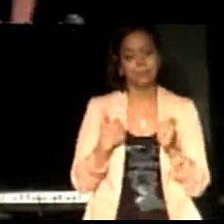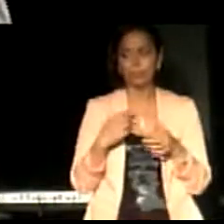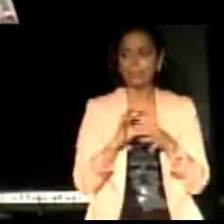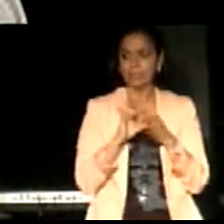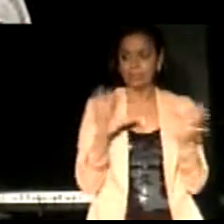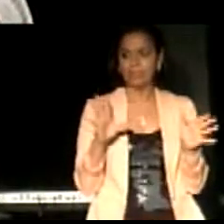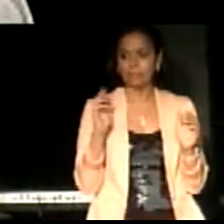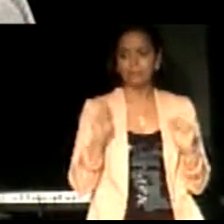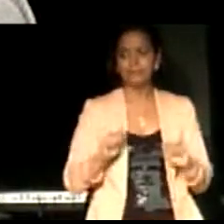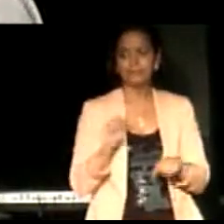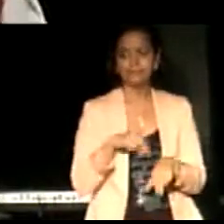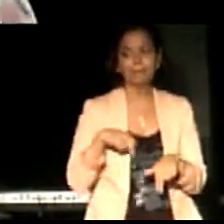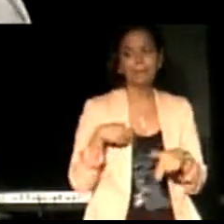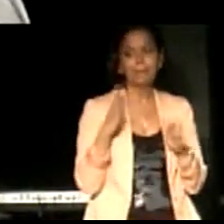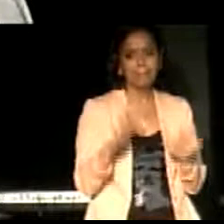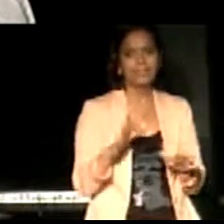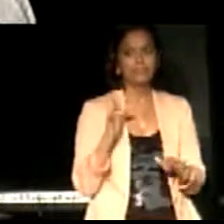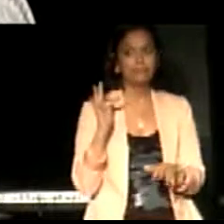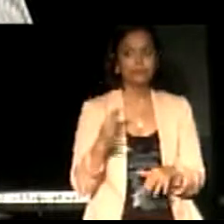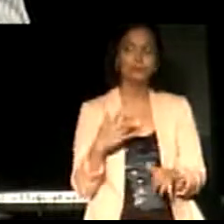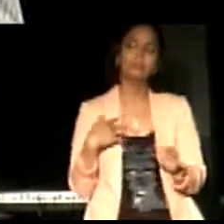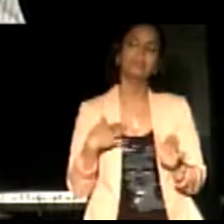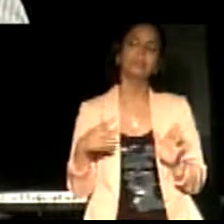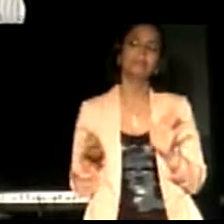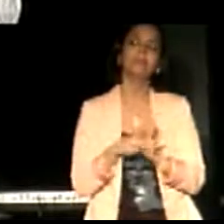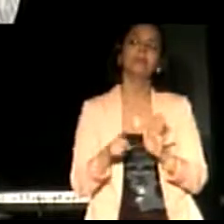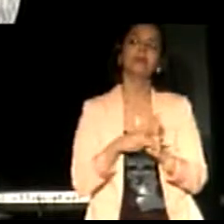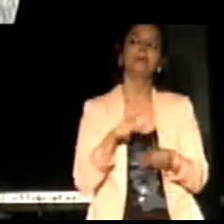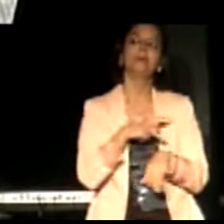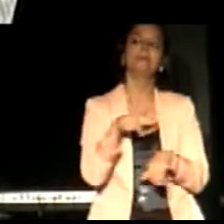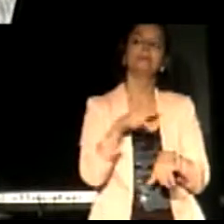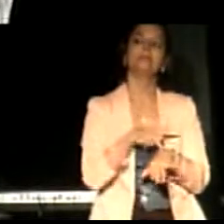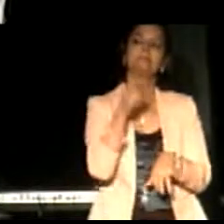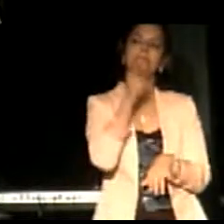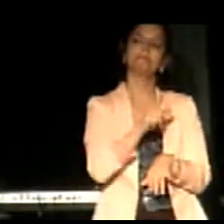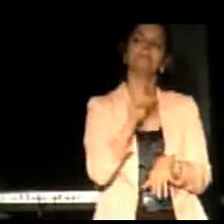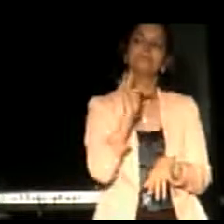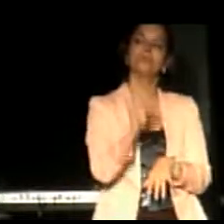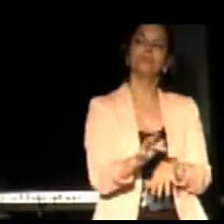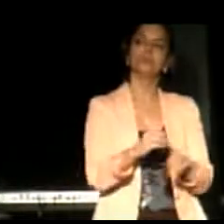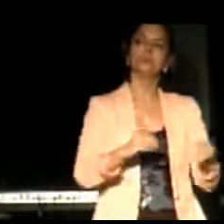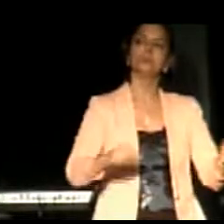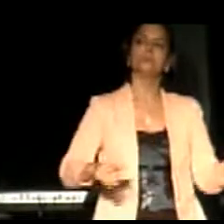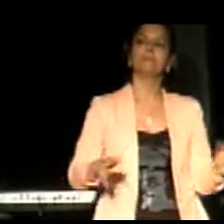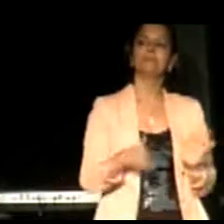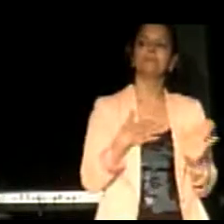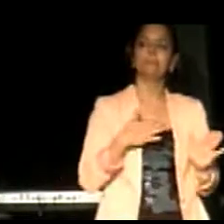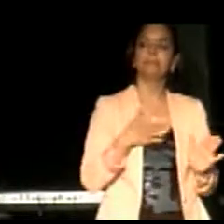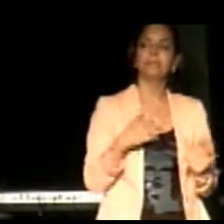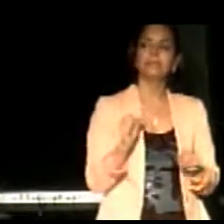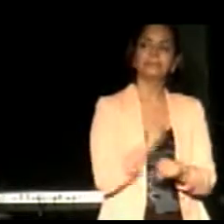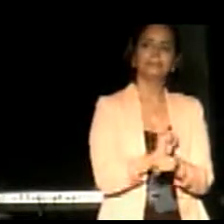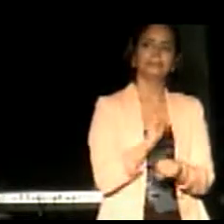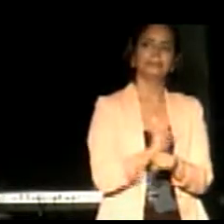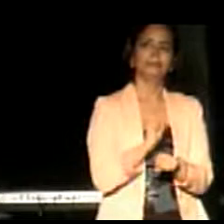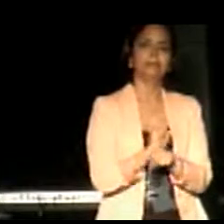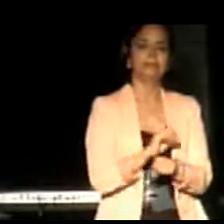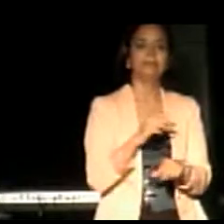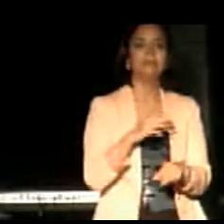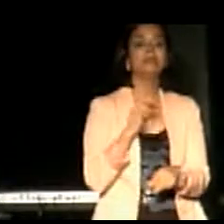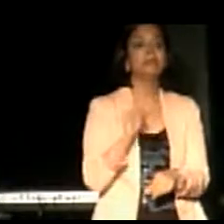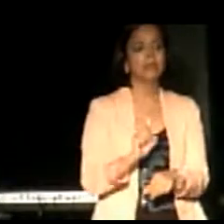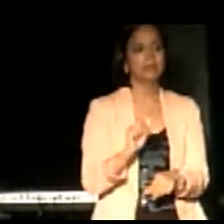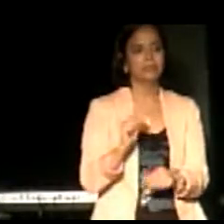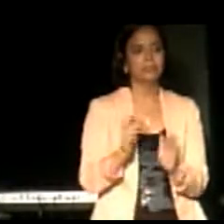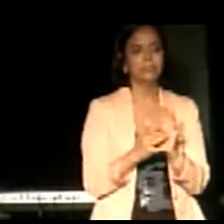e esperavam essa posse definitiva da terra. E para isso, claro, que eles esperavam o Messias para